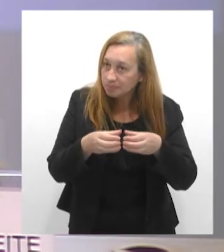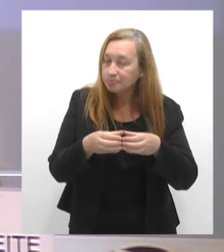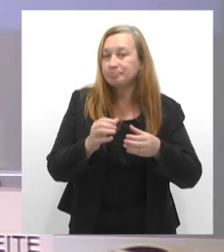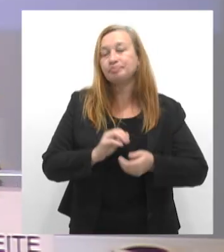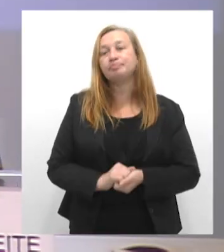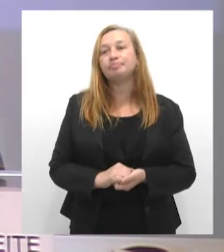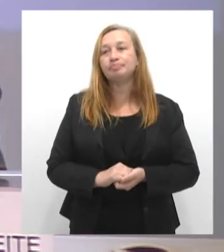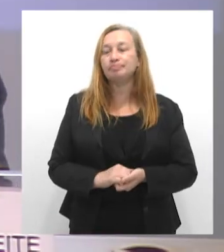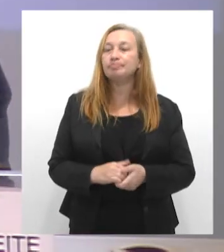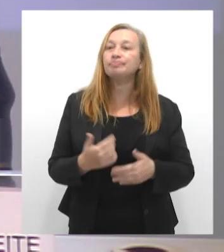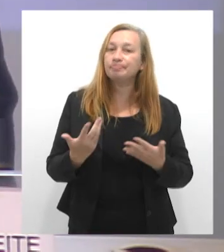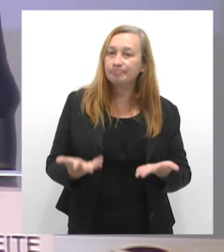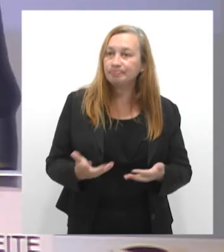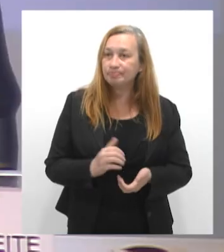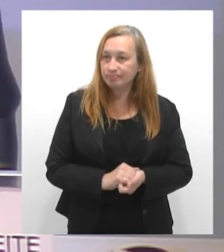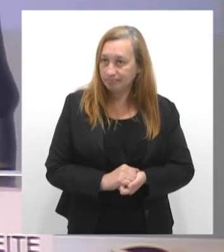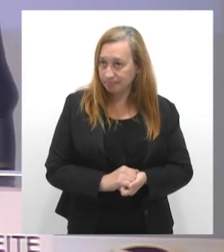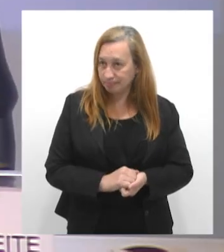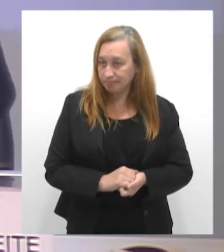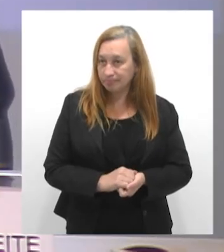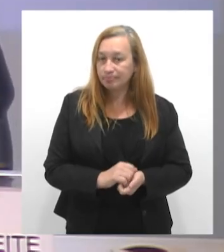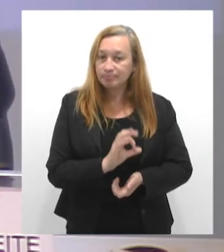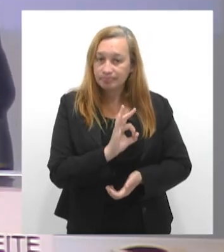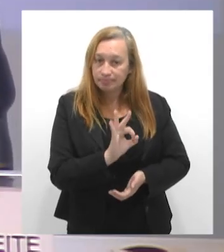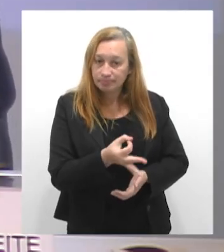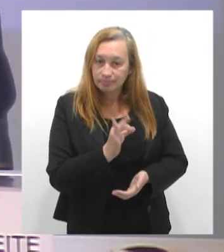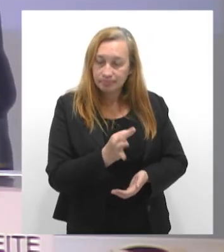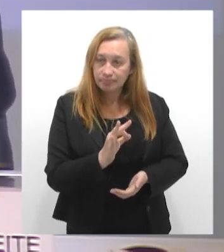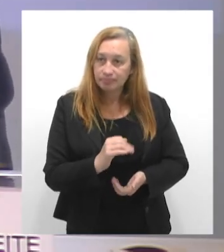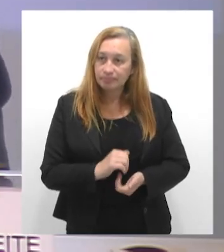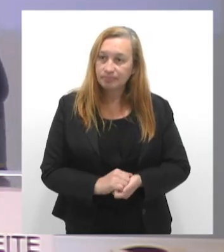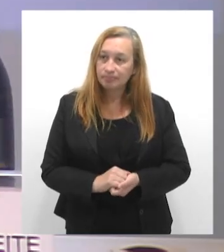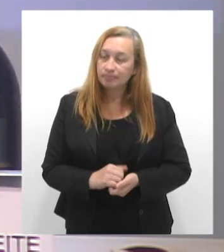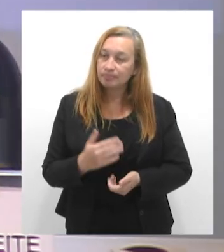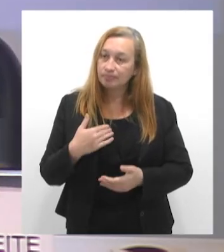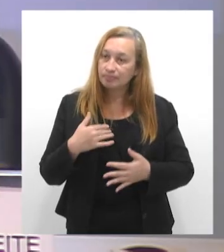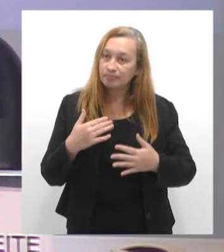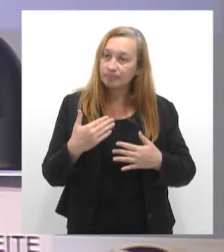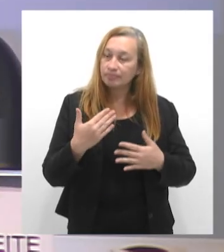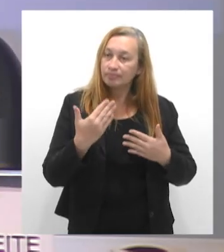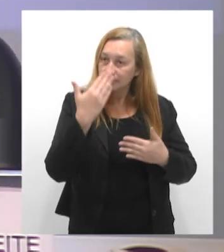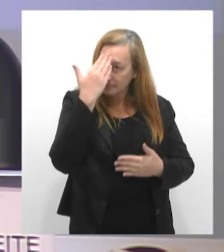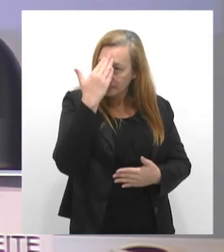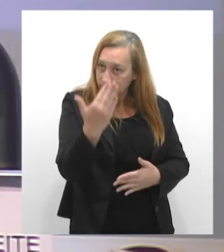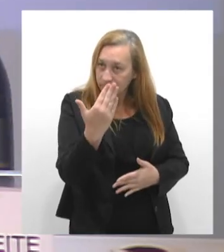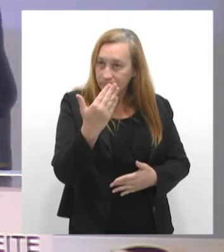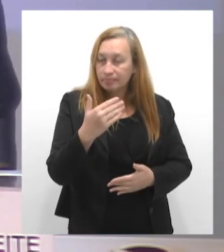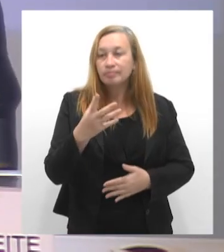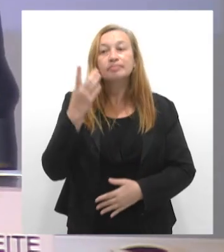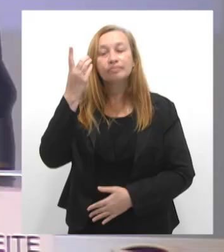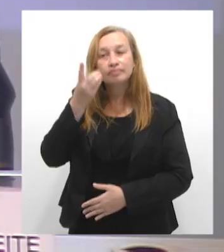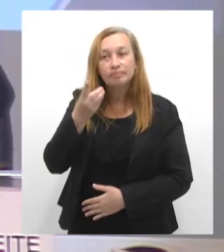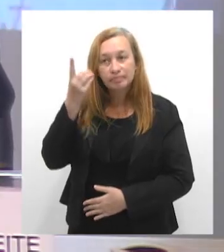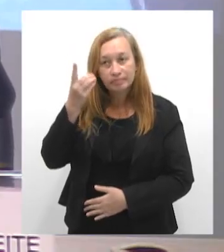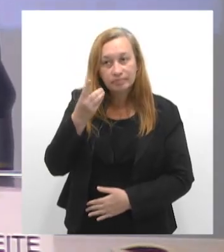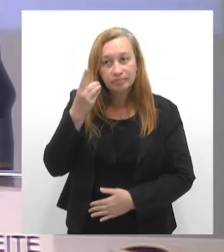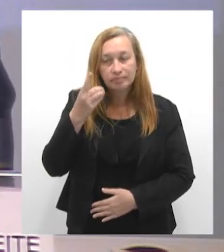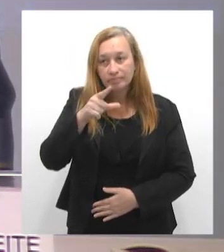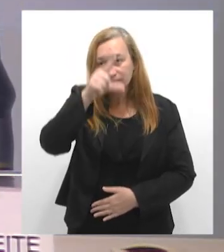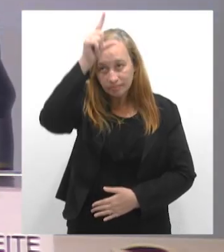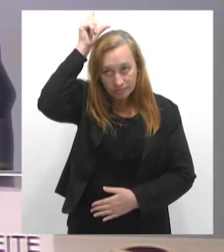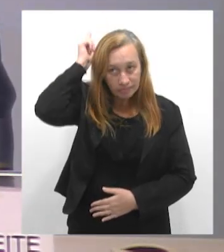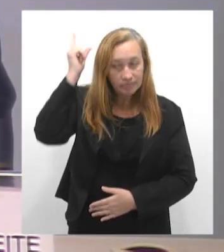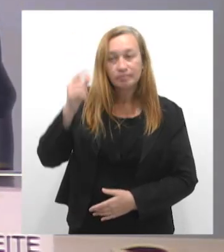equipe. Então, é evidente que fica meu profundo agradecimento ao deputado Luiz